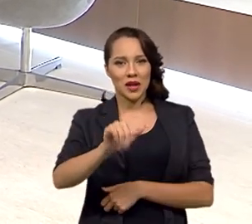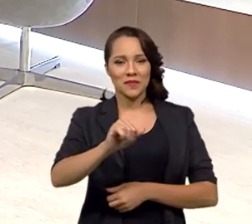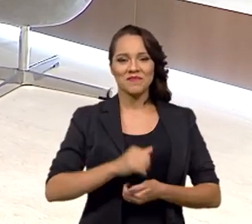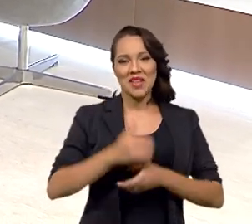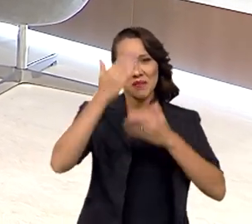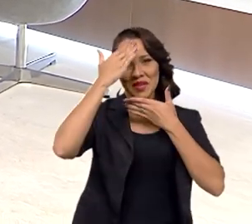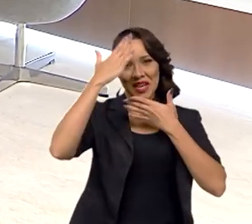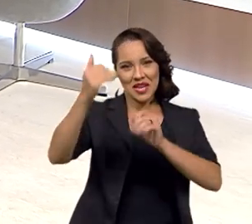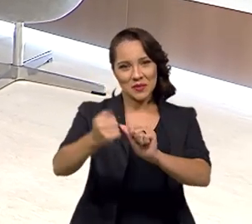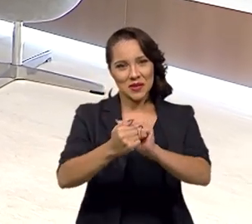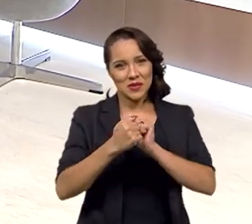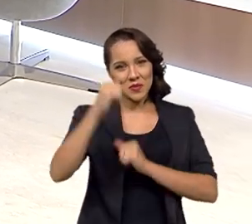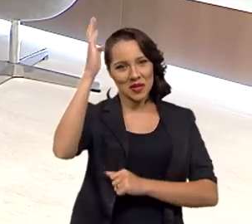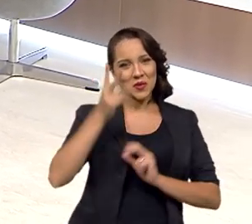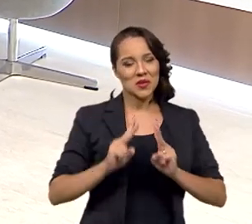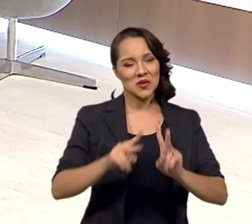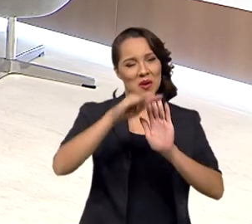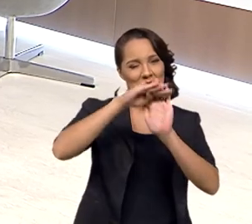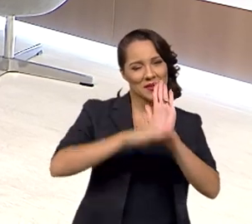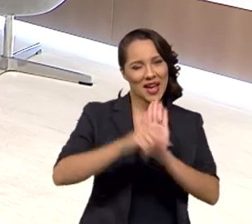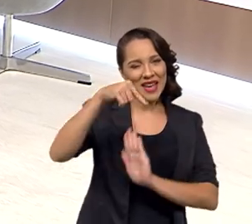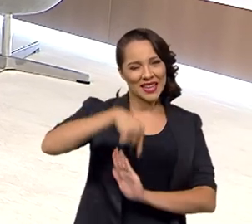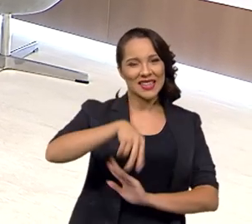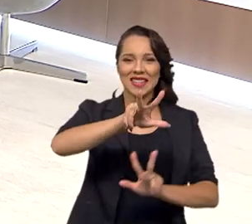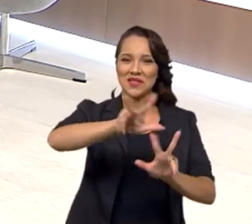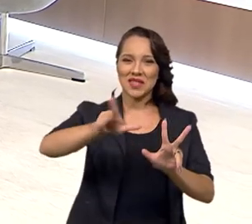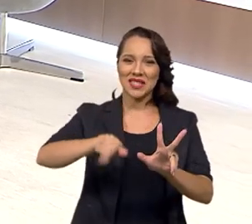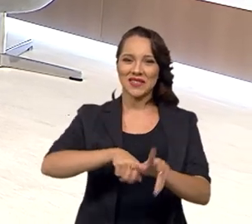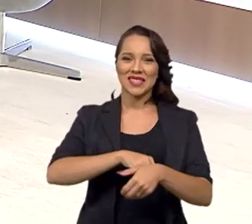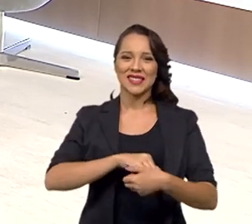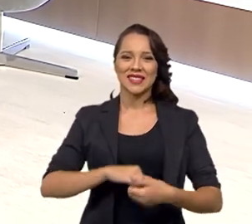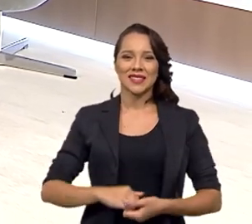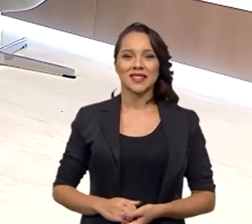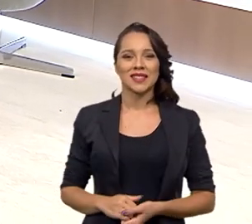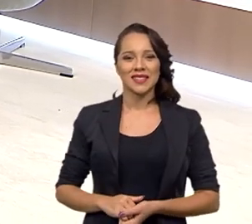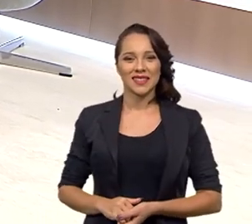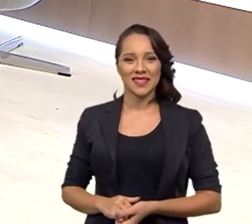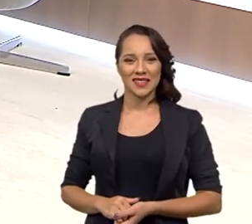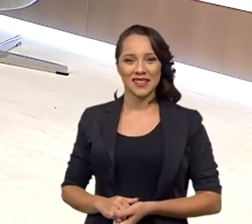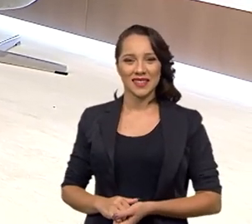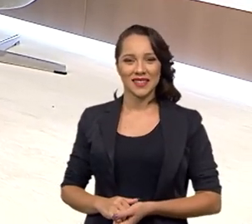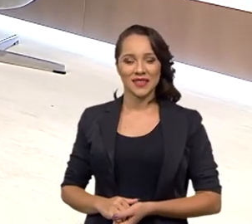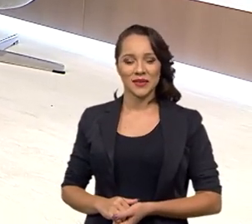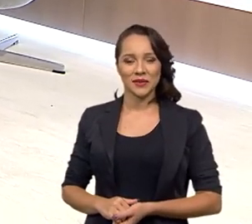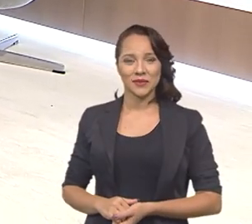obrigado pela companhia e o Brasil Continua em falta aqui na TV Brasil